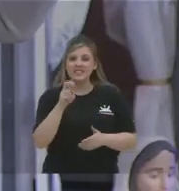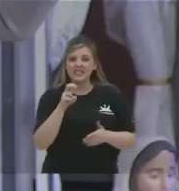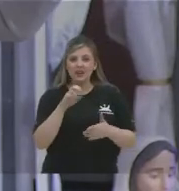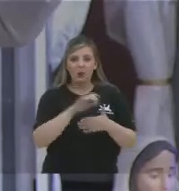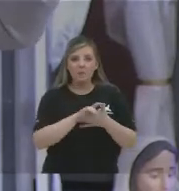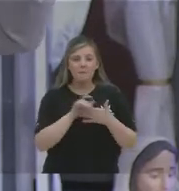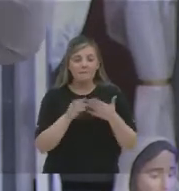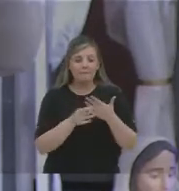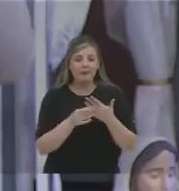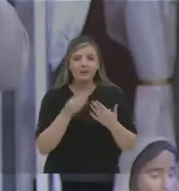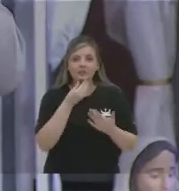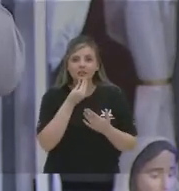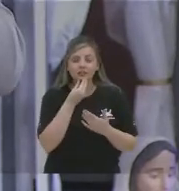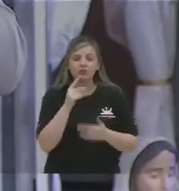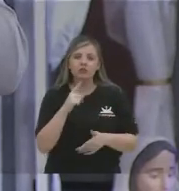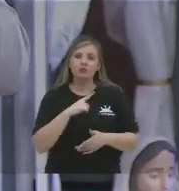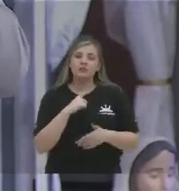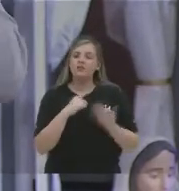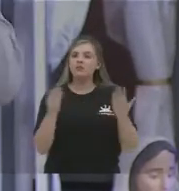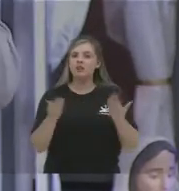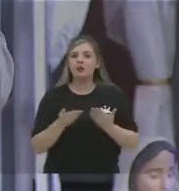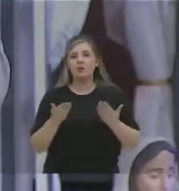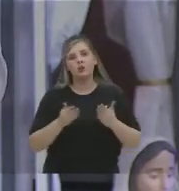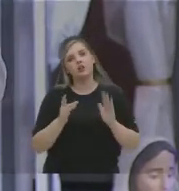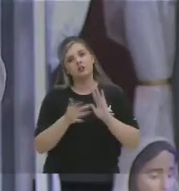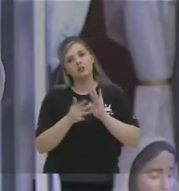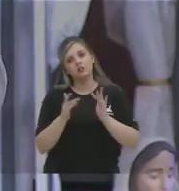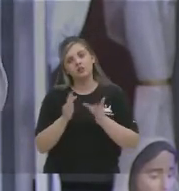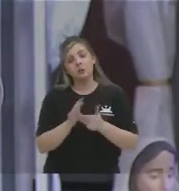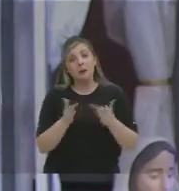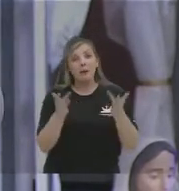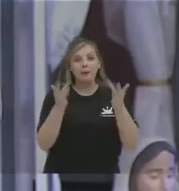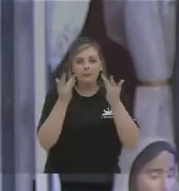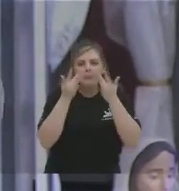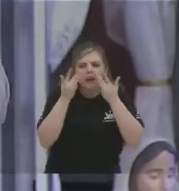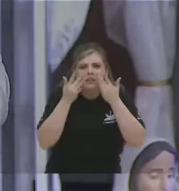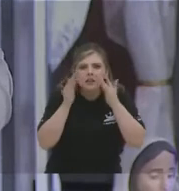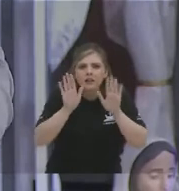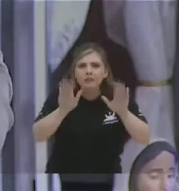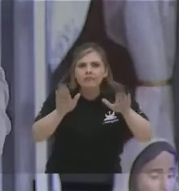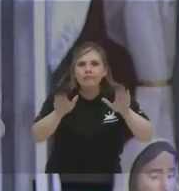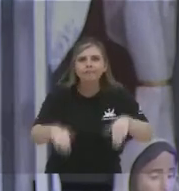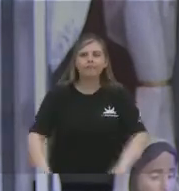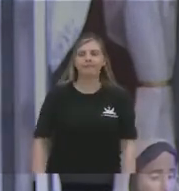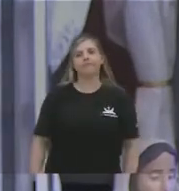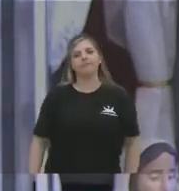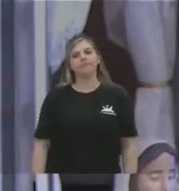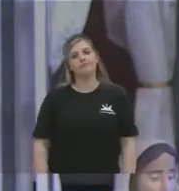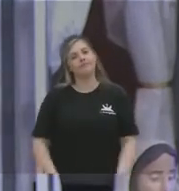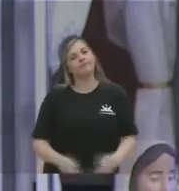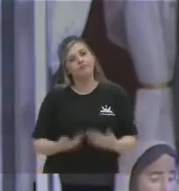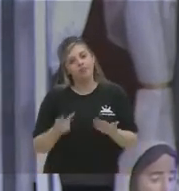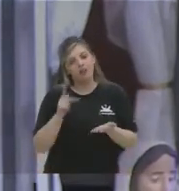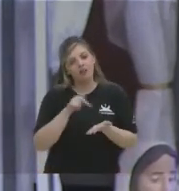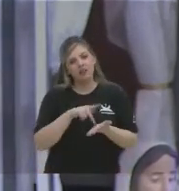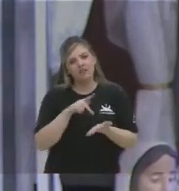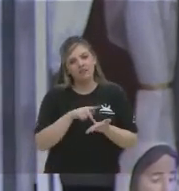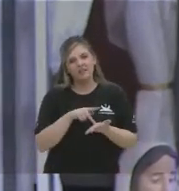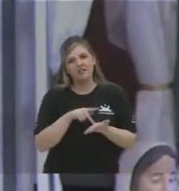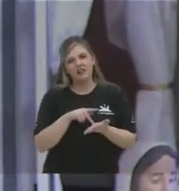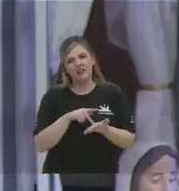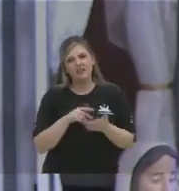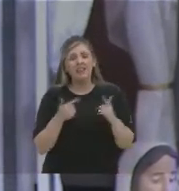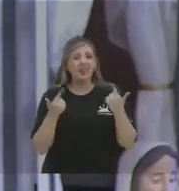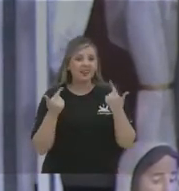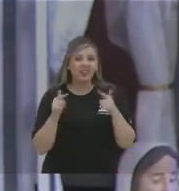E agora Jesus está chamando a atenção dela. Na verdade, aqui não é marido e não tem